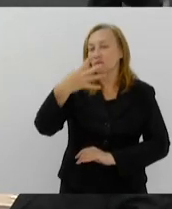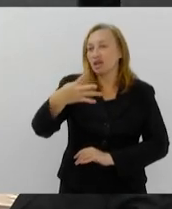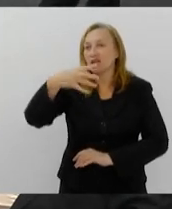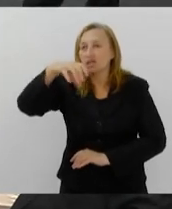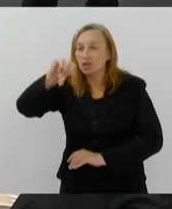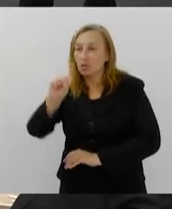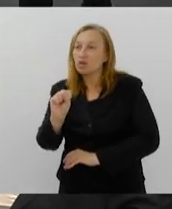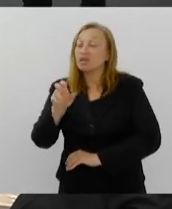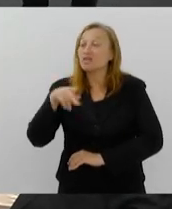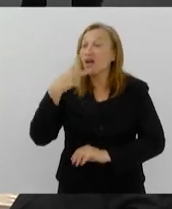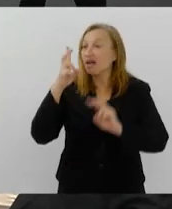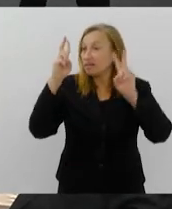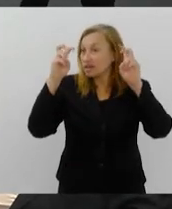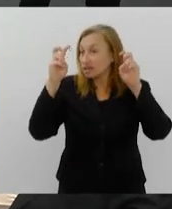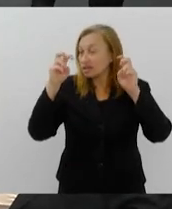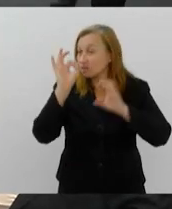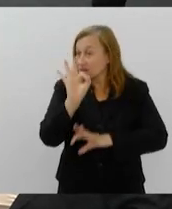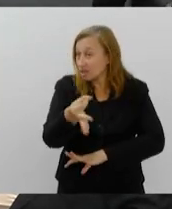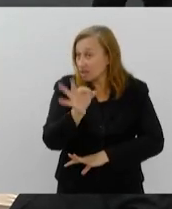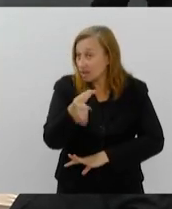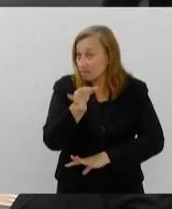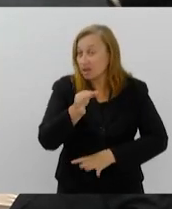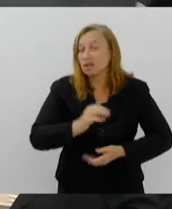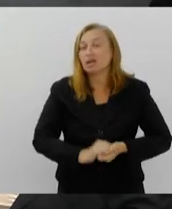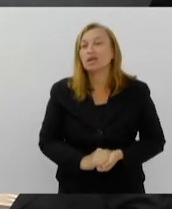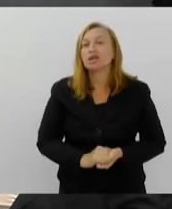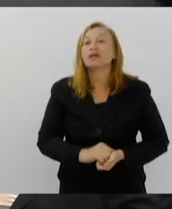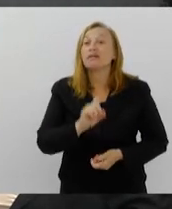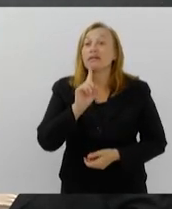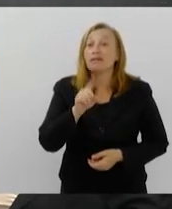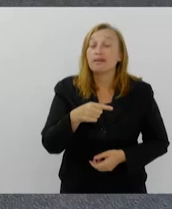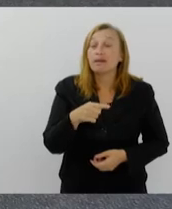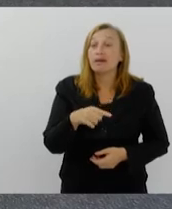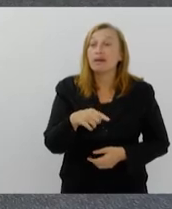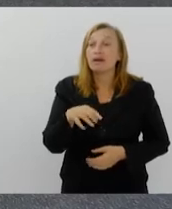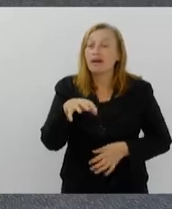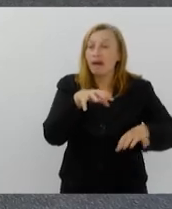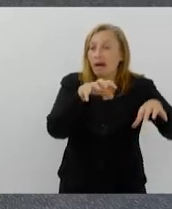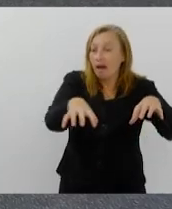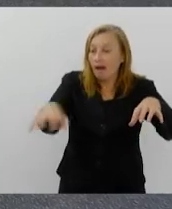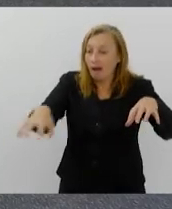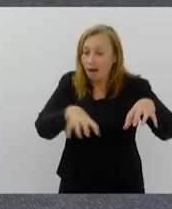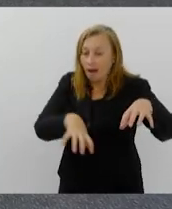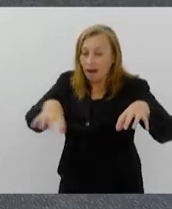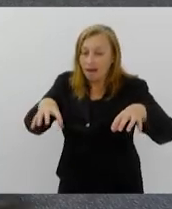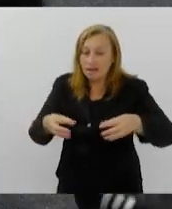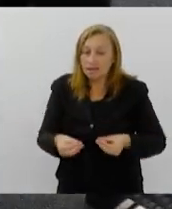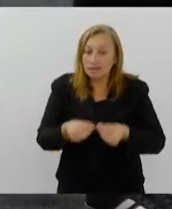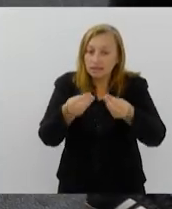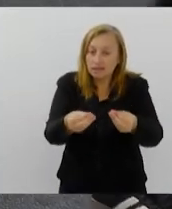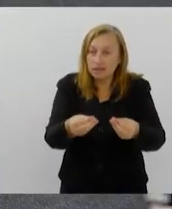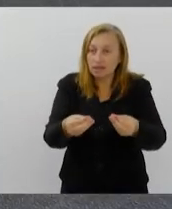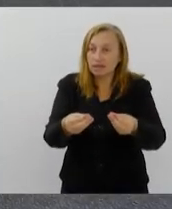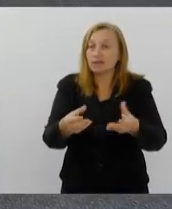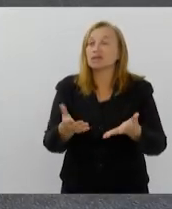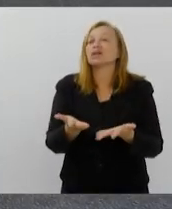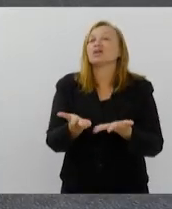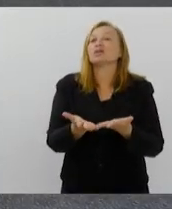tratava sobre esse assunto, que é a regionalização das entregas. Dizia a emenda aqui: a execução dos